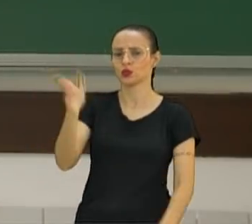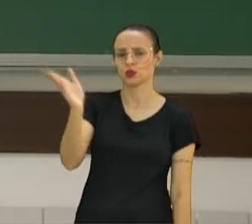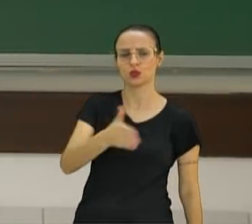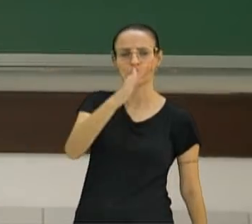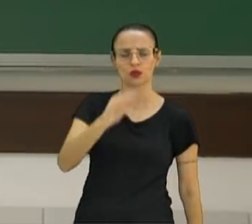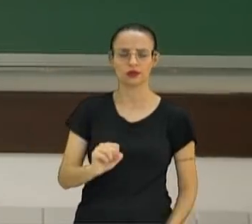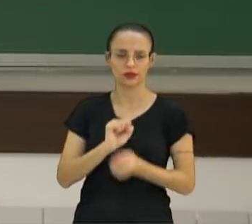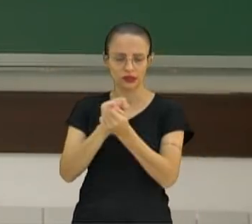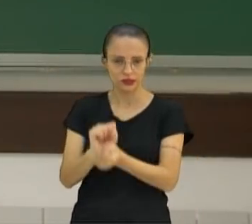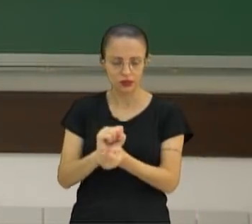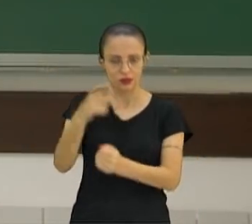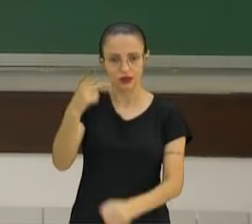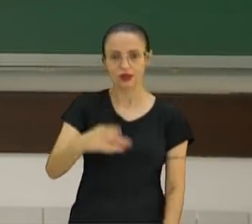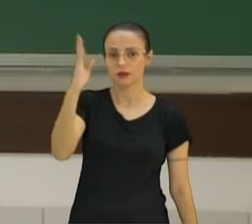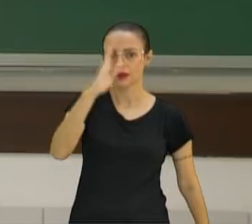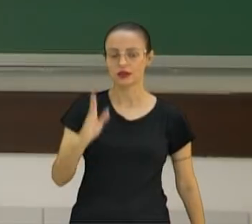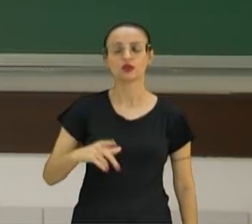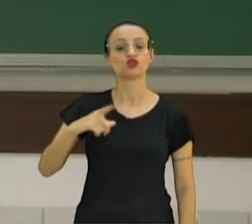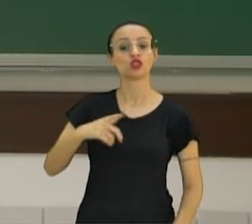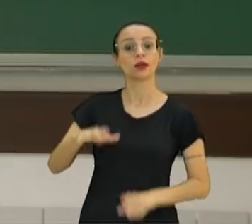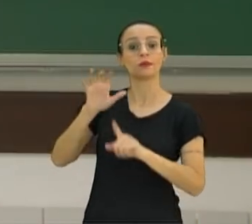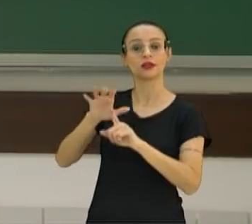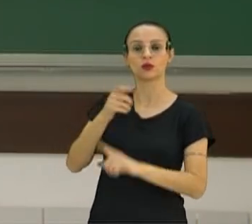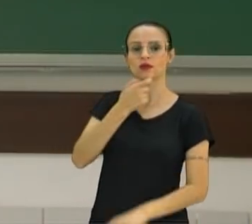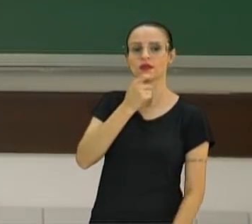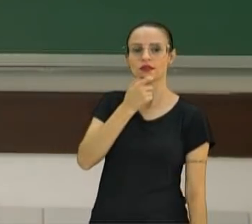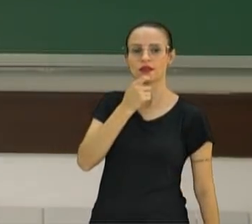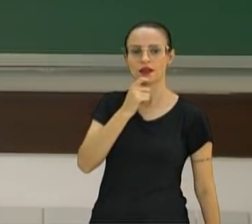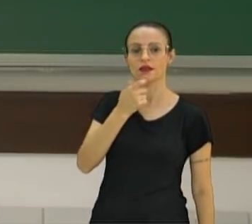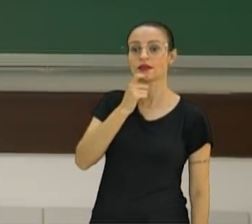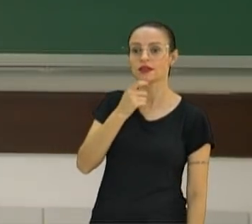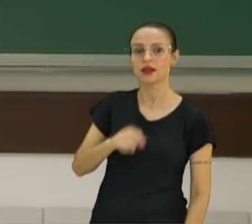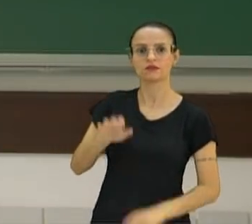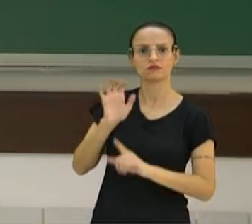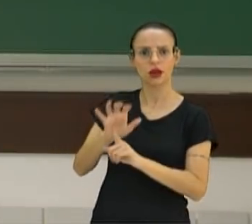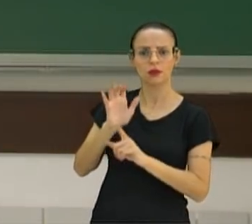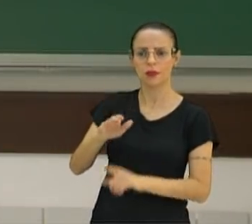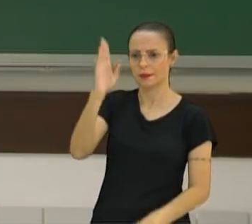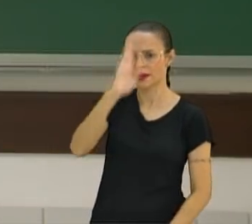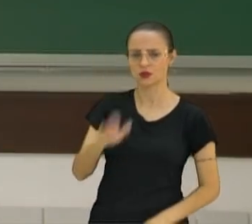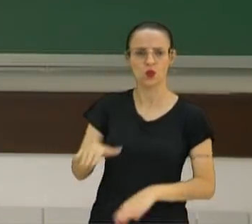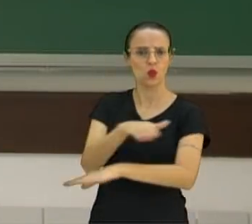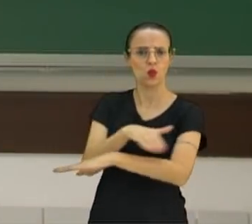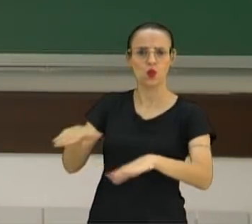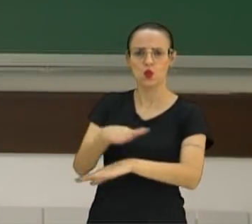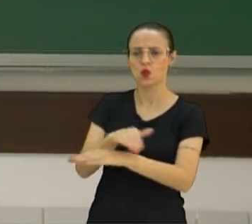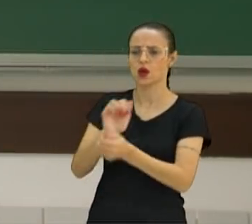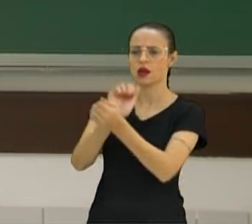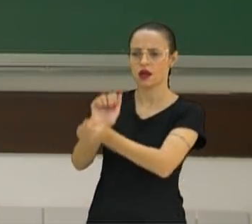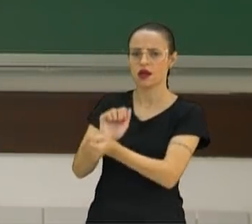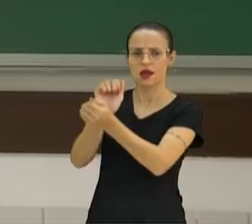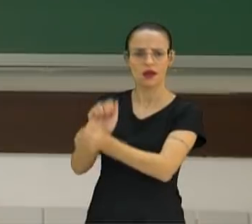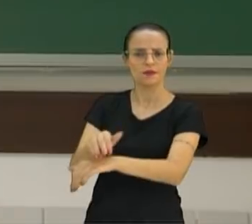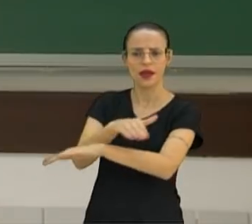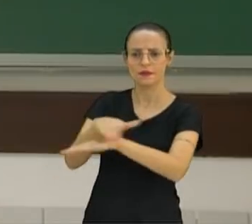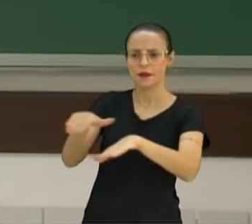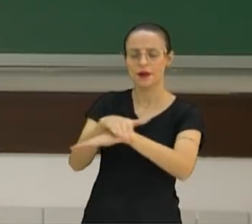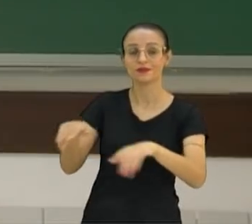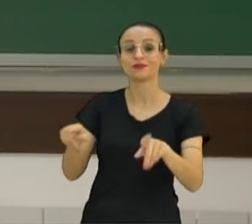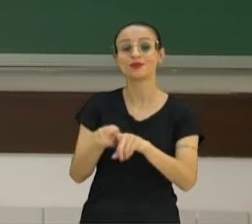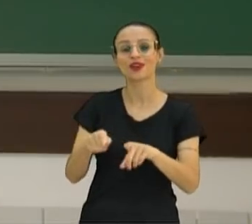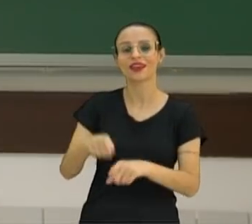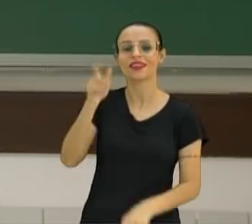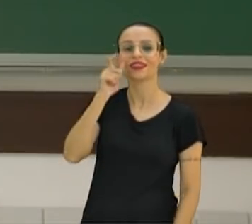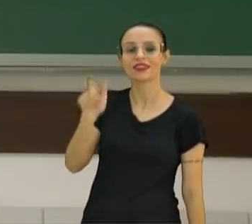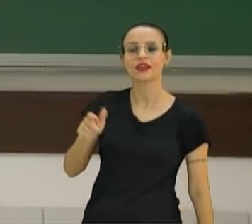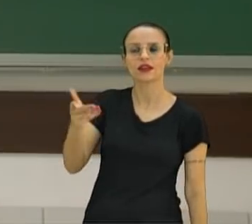Brasil. Havia pressão da Inglaterra, então os ingleses pressionavam para que o Brasil acabasse com a escravidão, interessado na formação